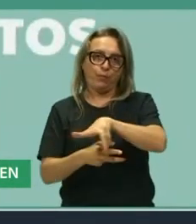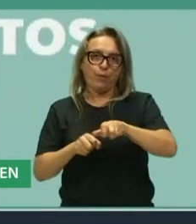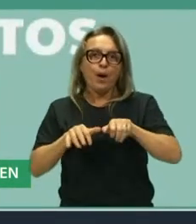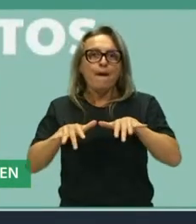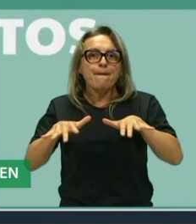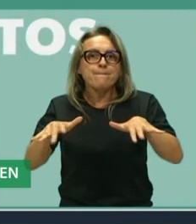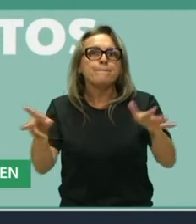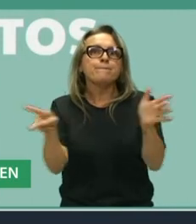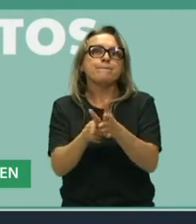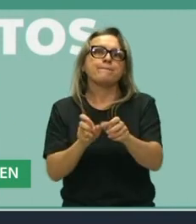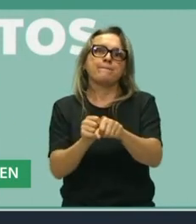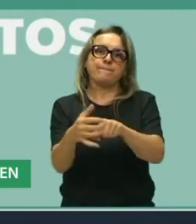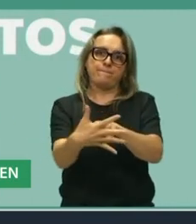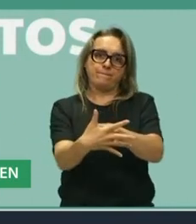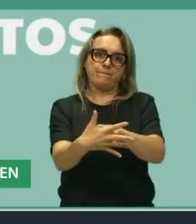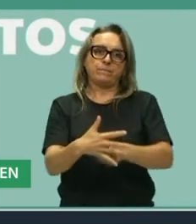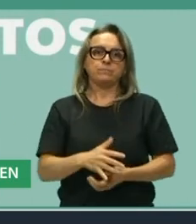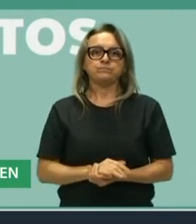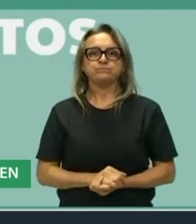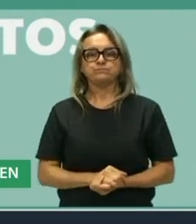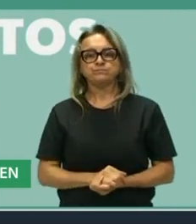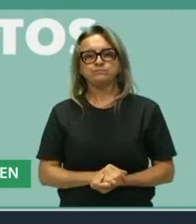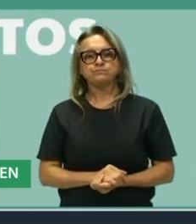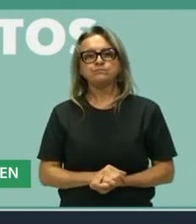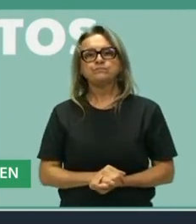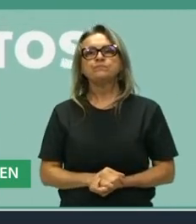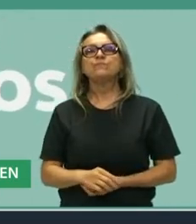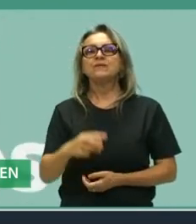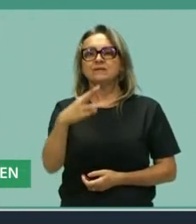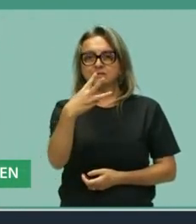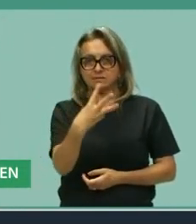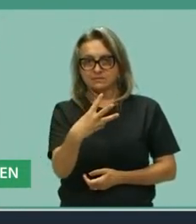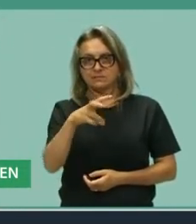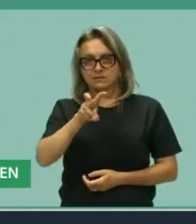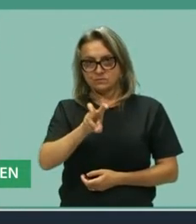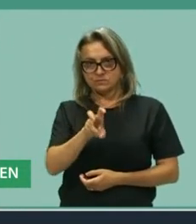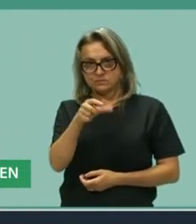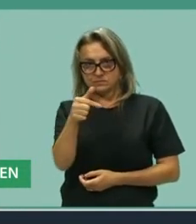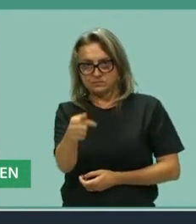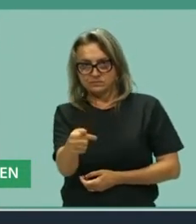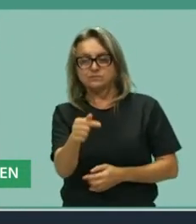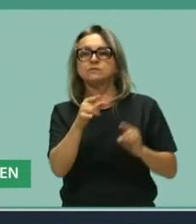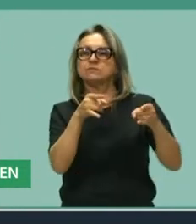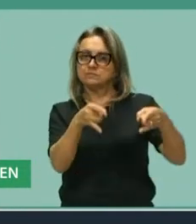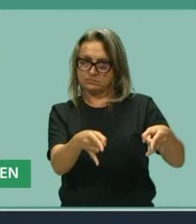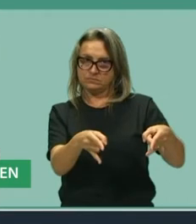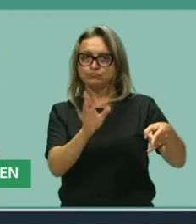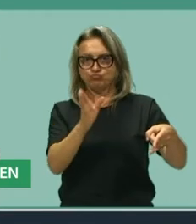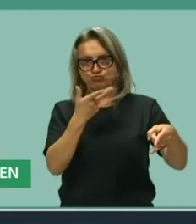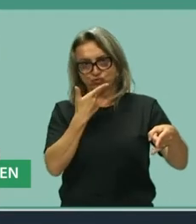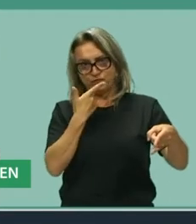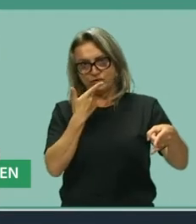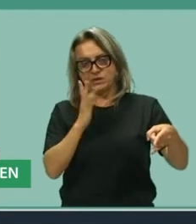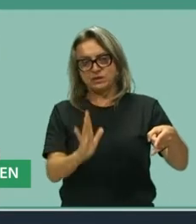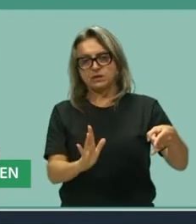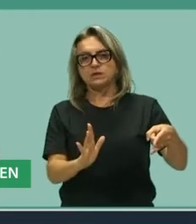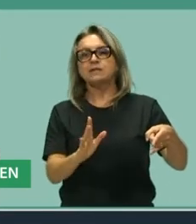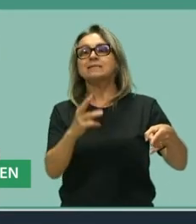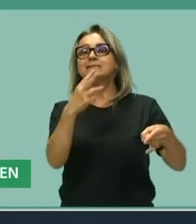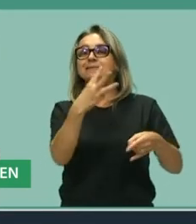de COVID. Então, são 357 leitos, como eu já disse. Desses leitos,